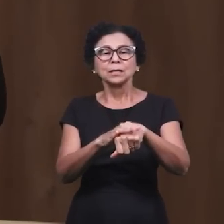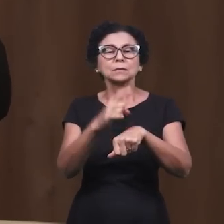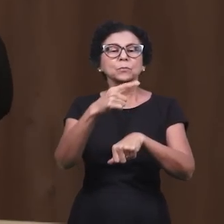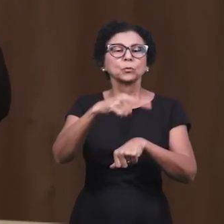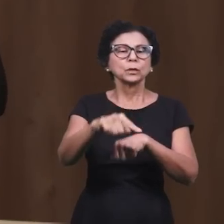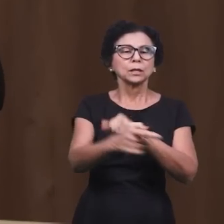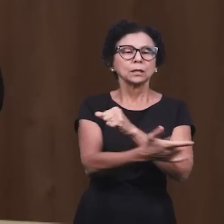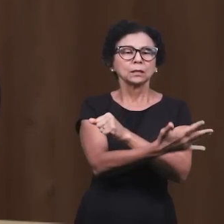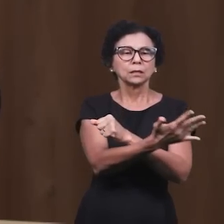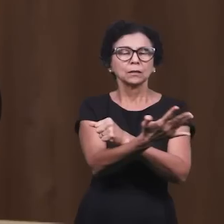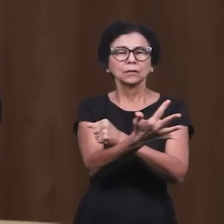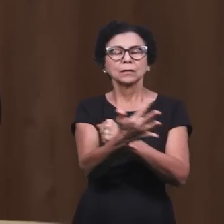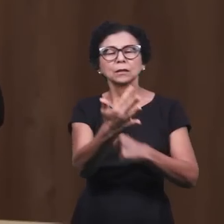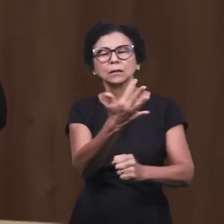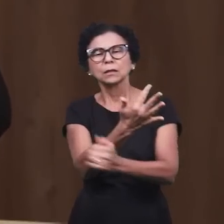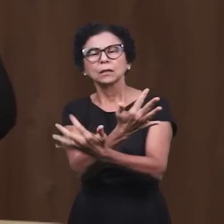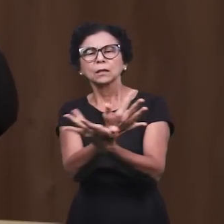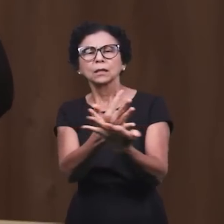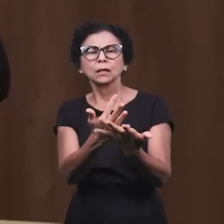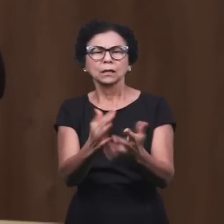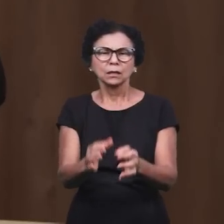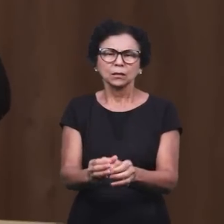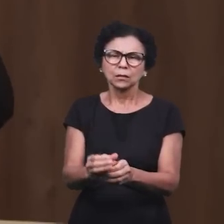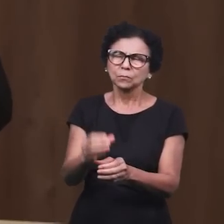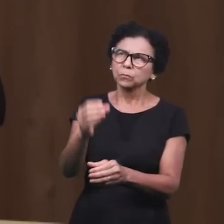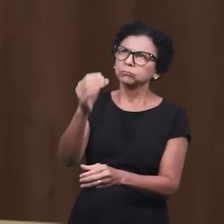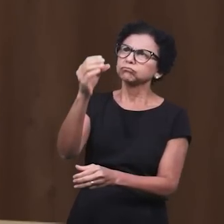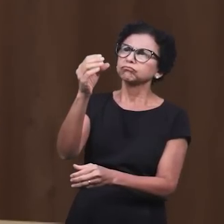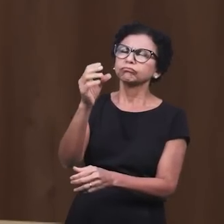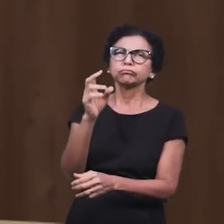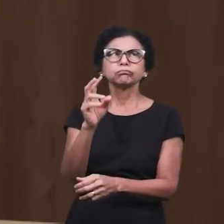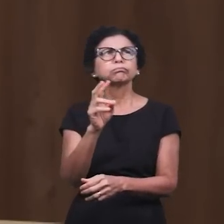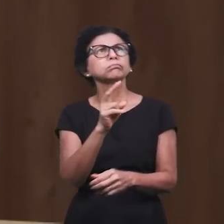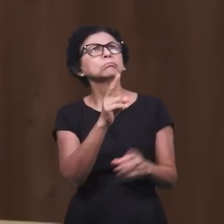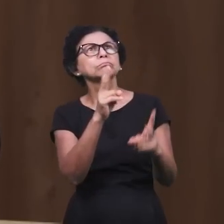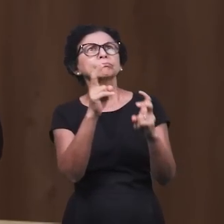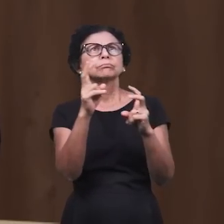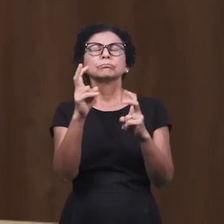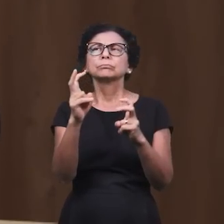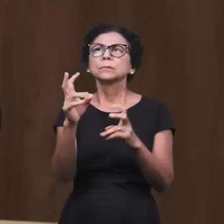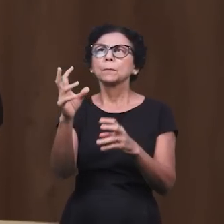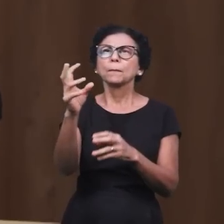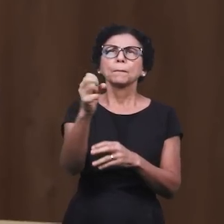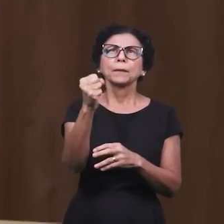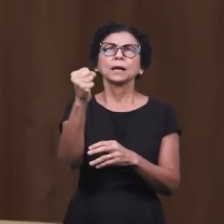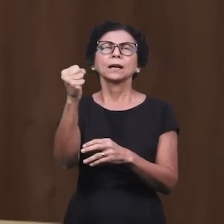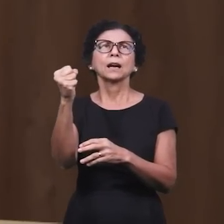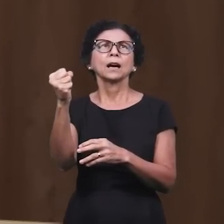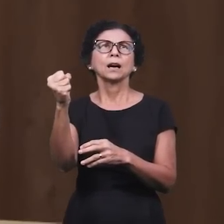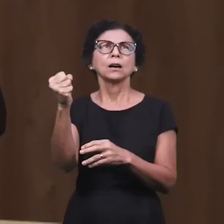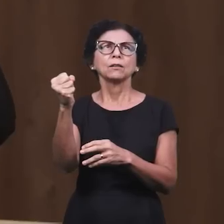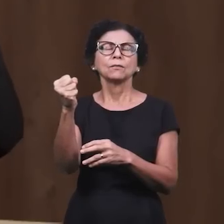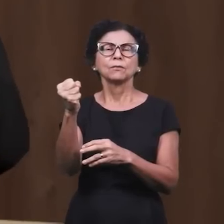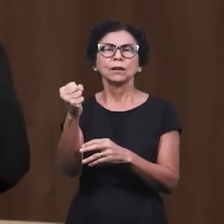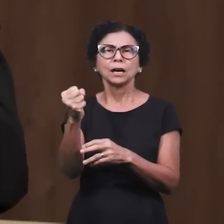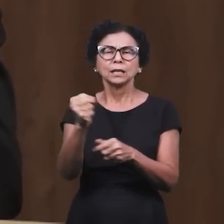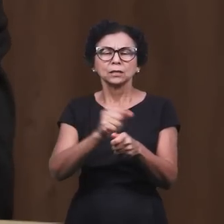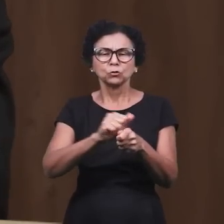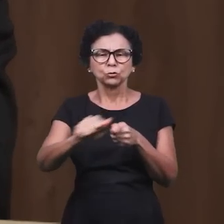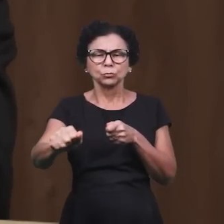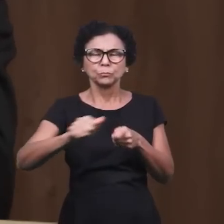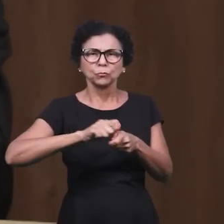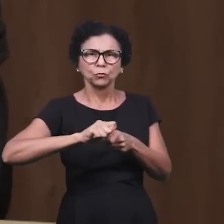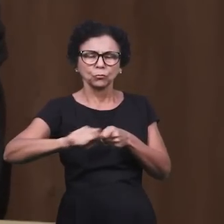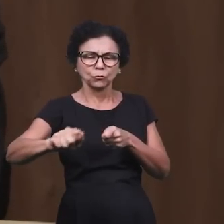madeira adequado para ser flecha, Verdade. ele que ia polir essa madeira, ele que ia preparar a ponta.